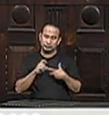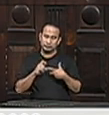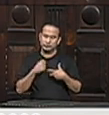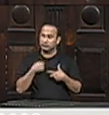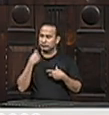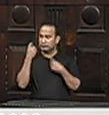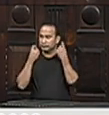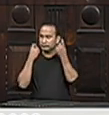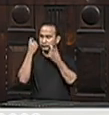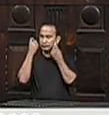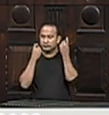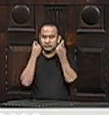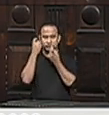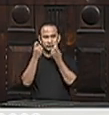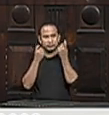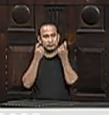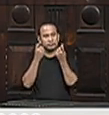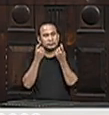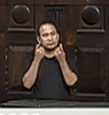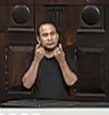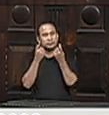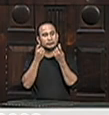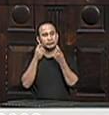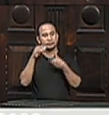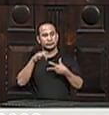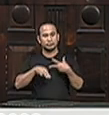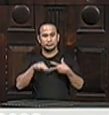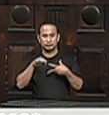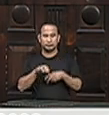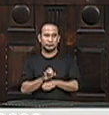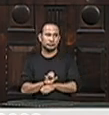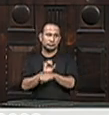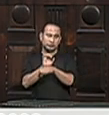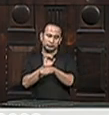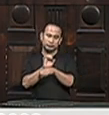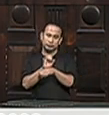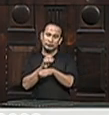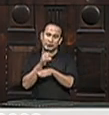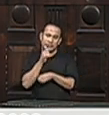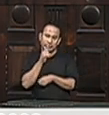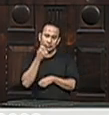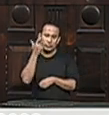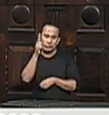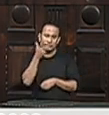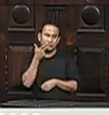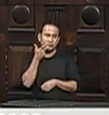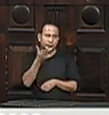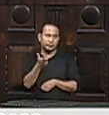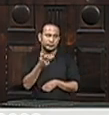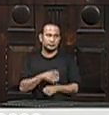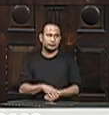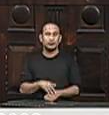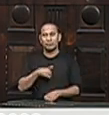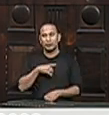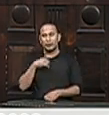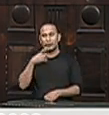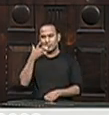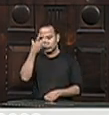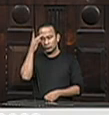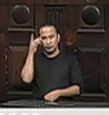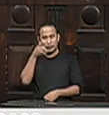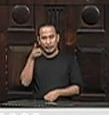uma decisão judicial para que o governo não possa cobrar ou aumentar a